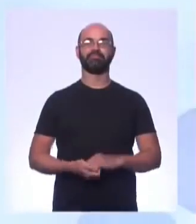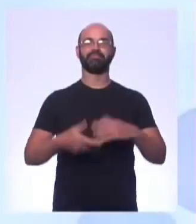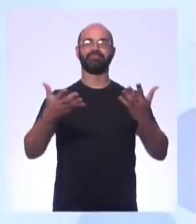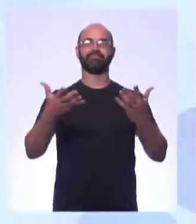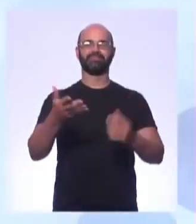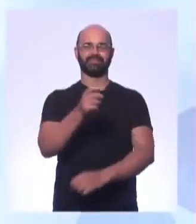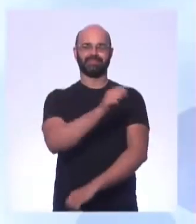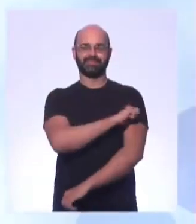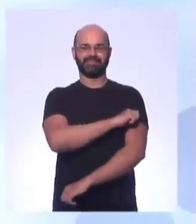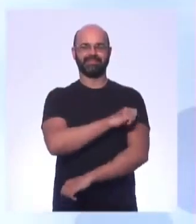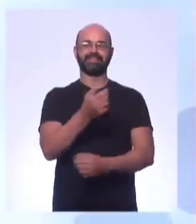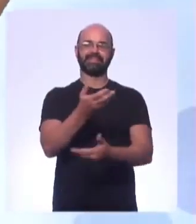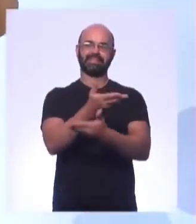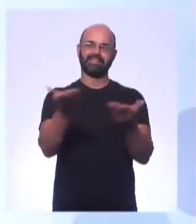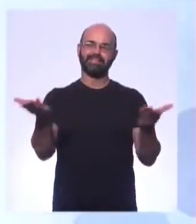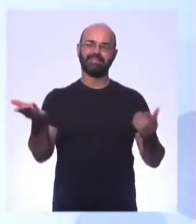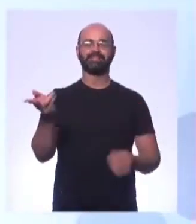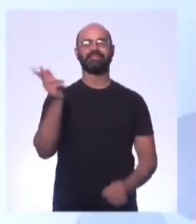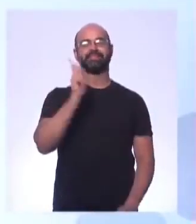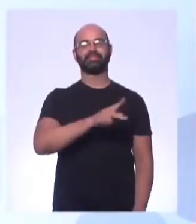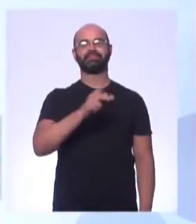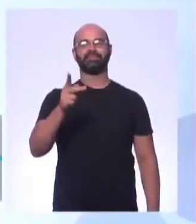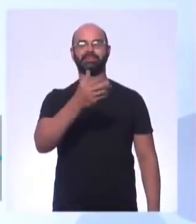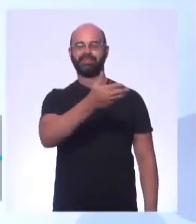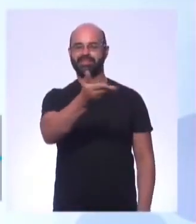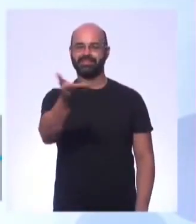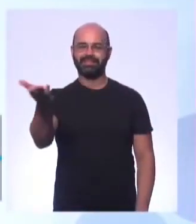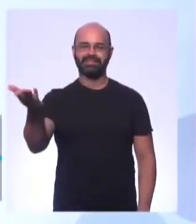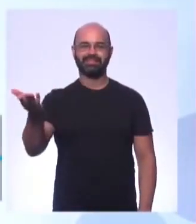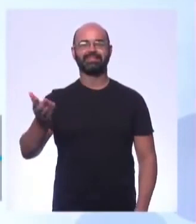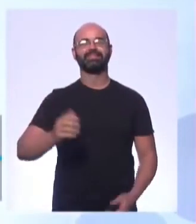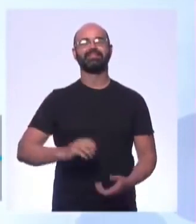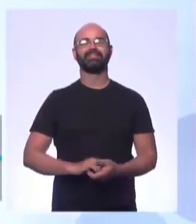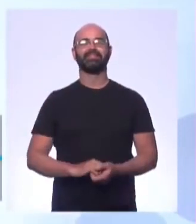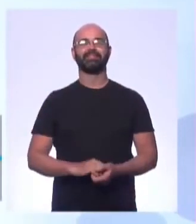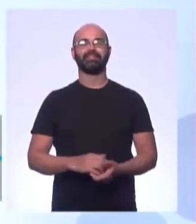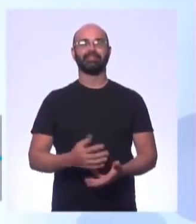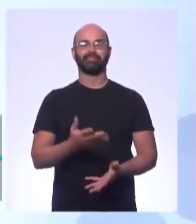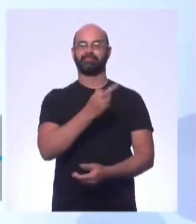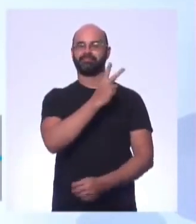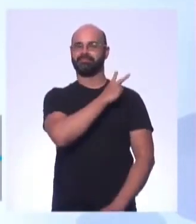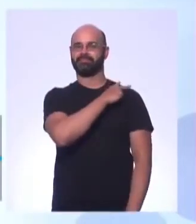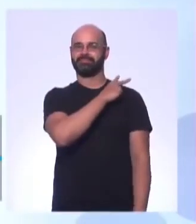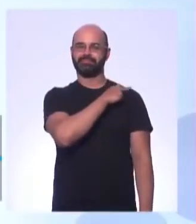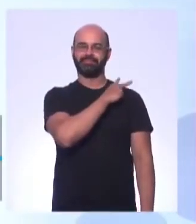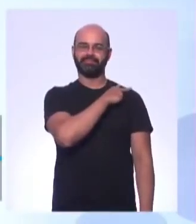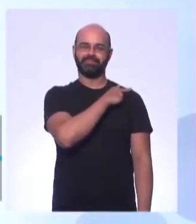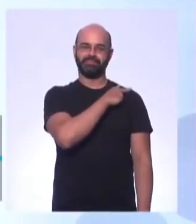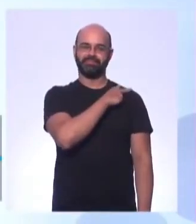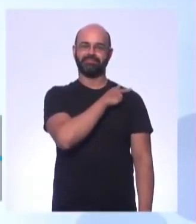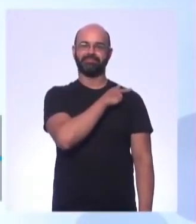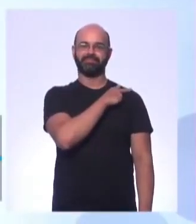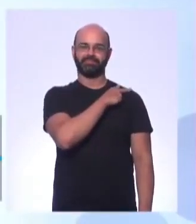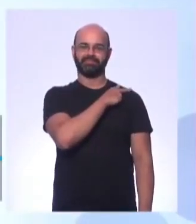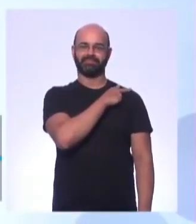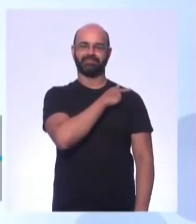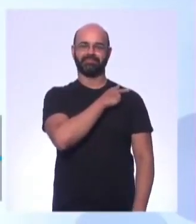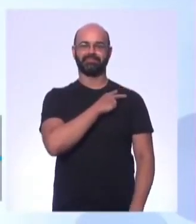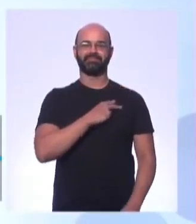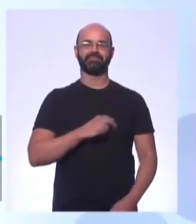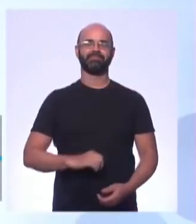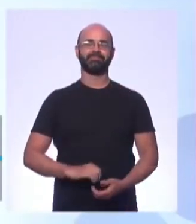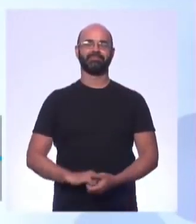Meus alunos, professores queridos da segunda série do ensino médio, estamos